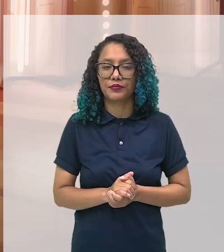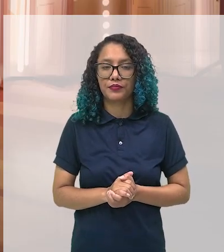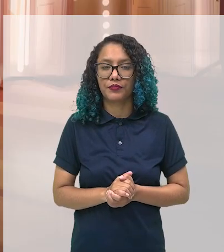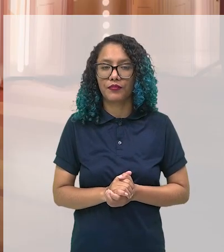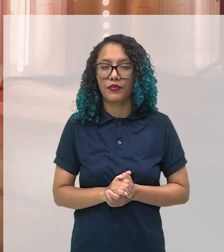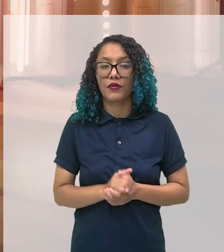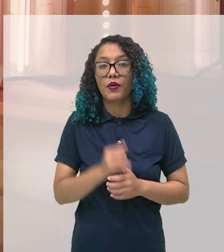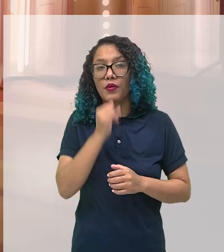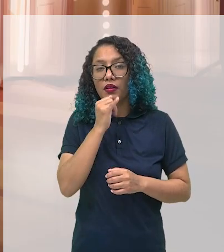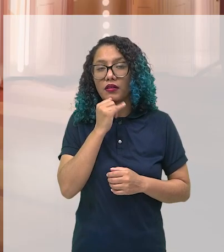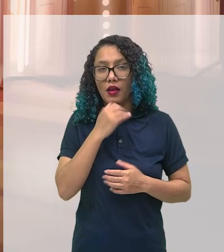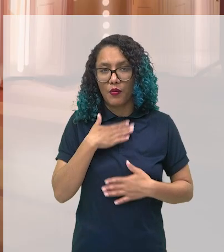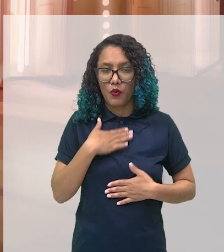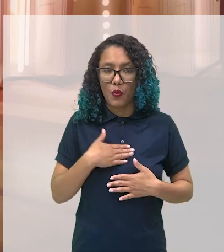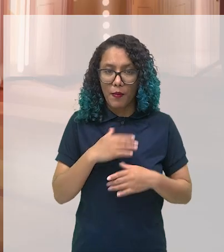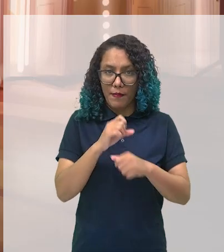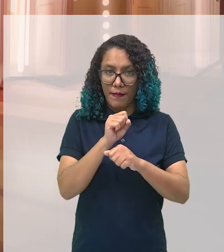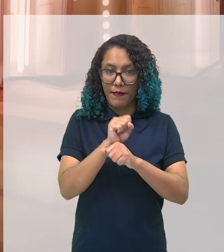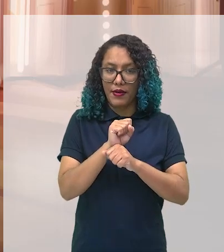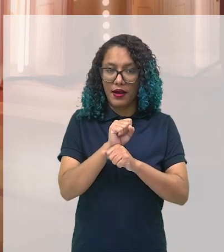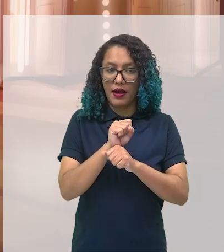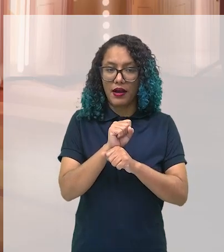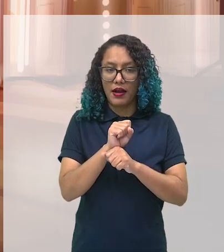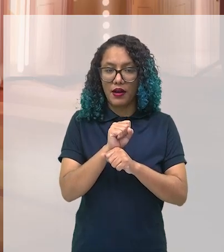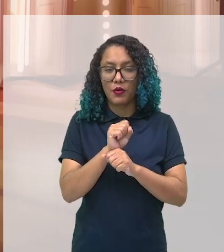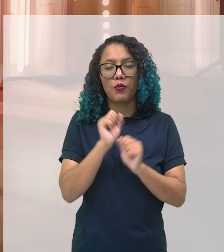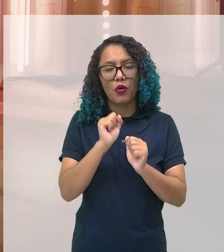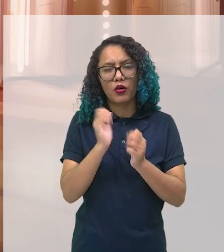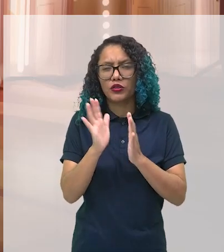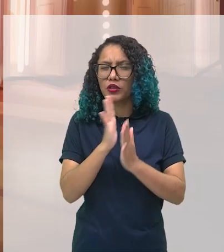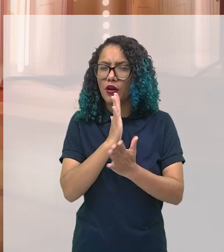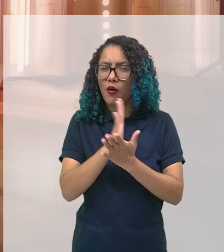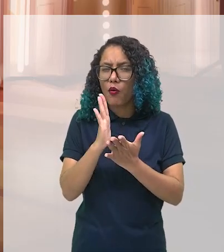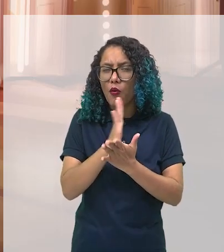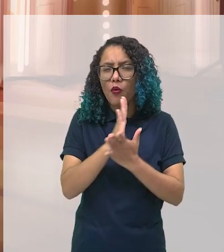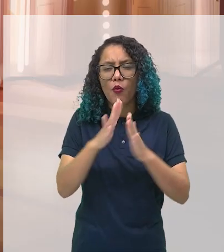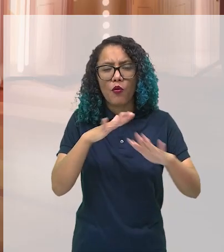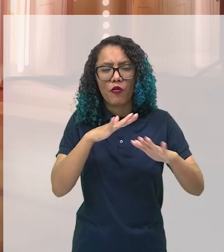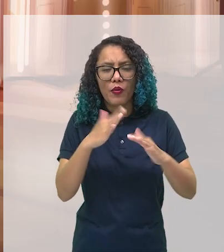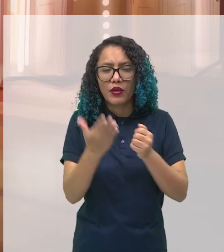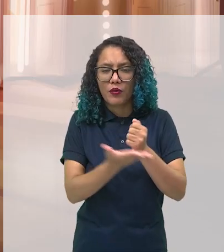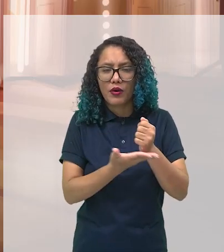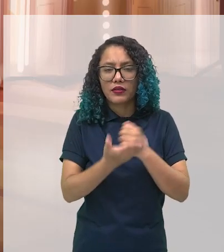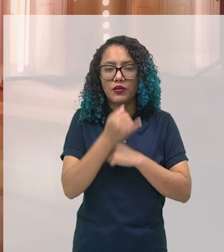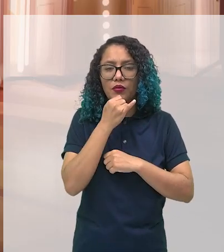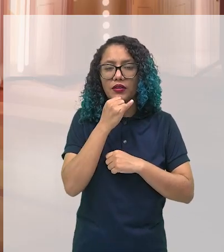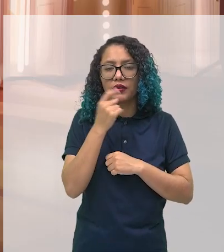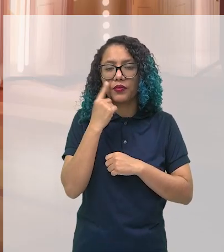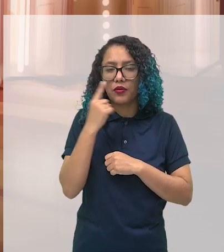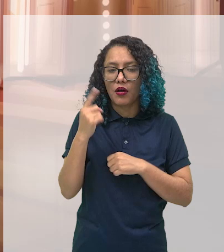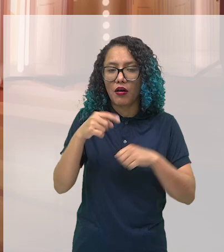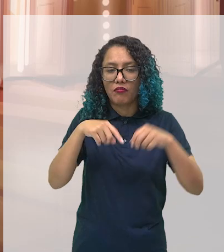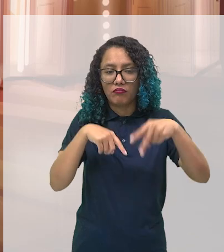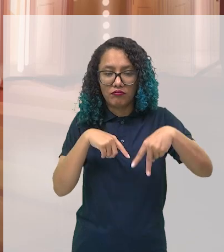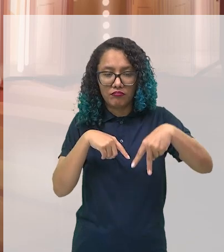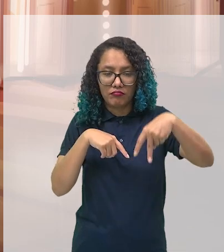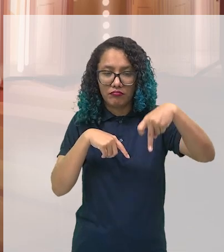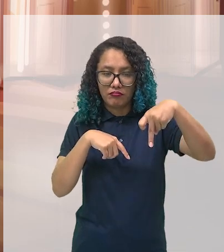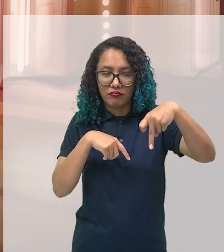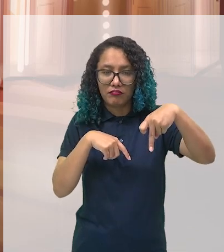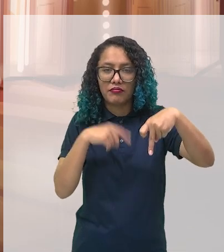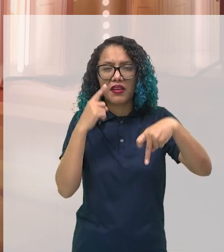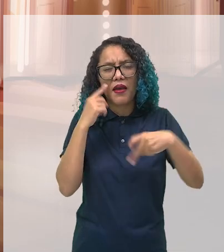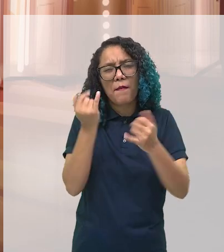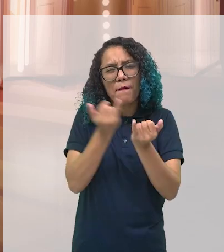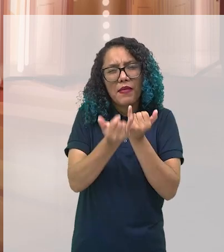parar o corpo, né? E fazer alguns passos básicos, né? Por exemplo, essa levantadinha de perna, muito